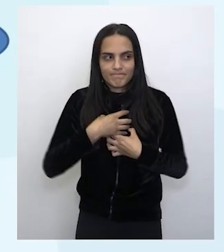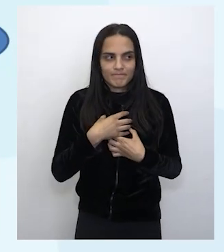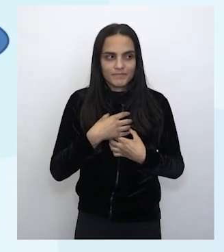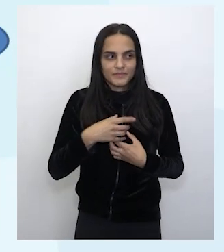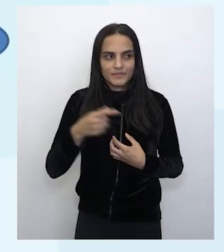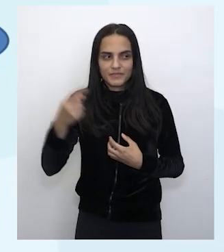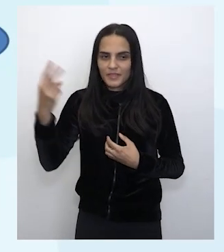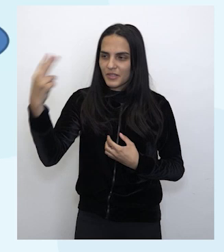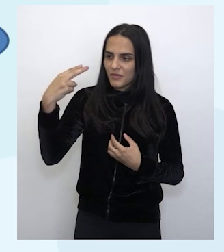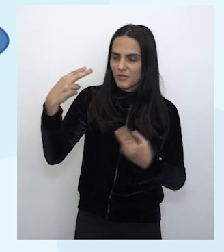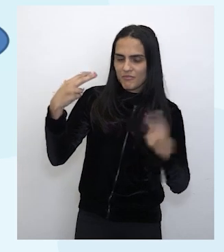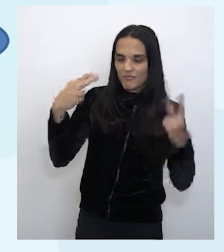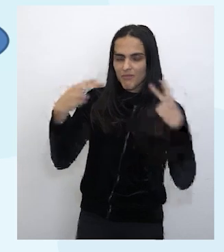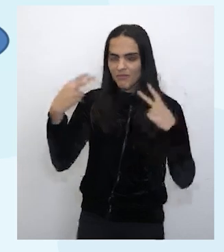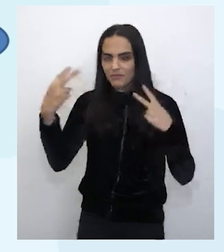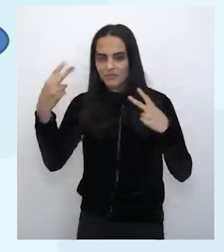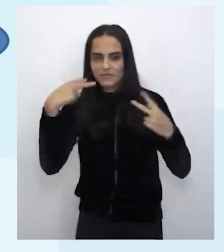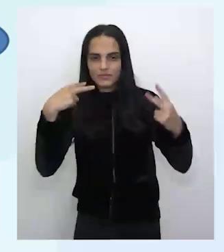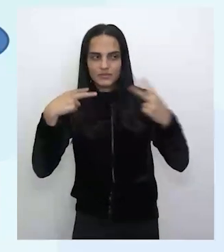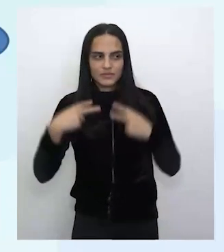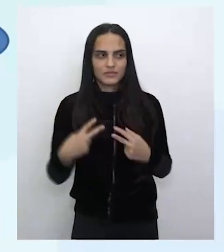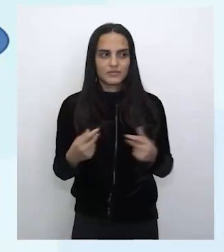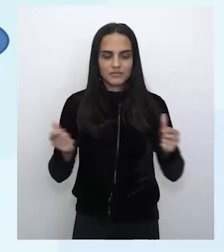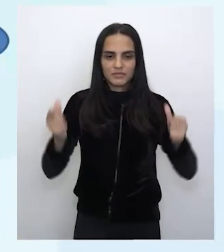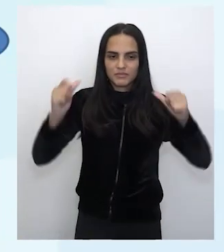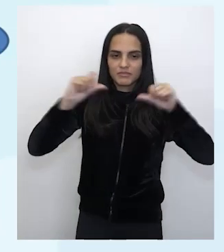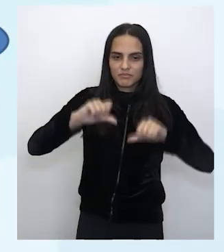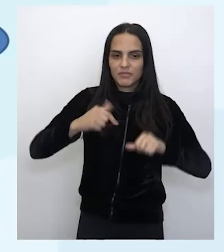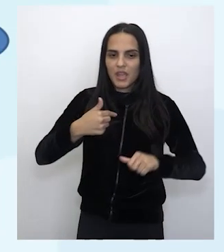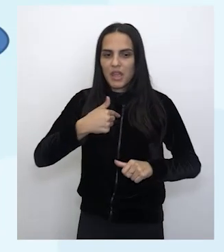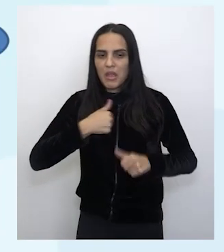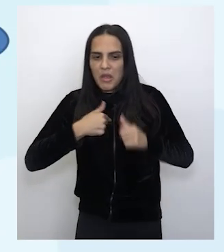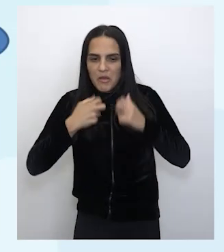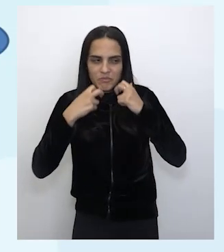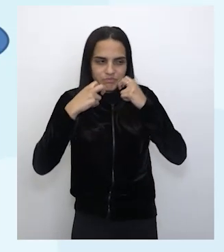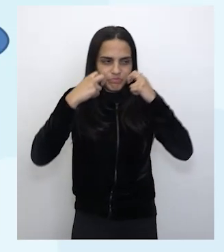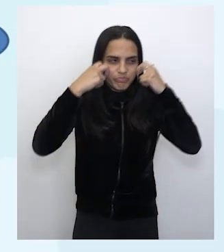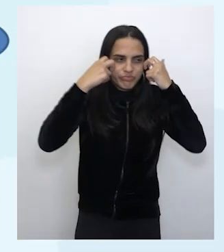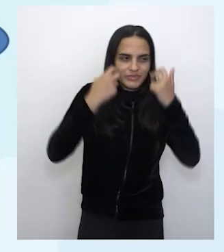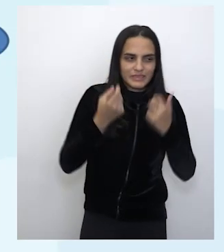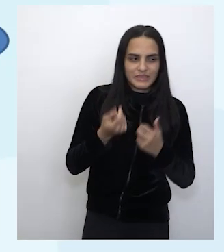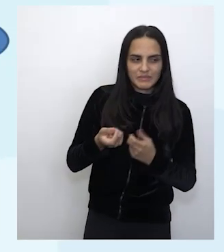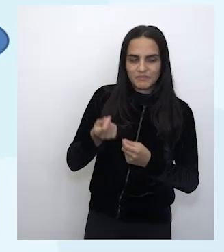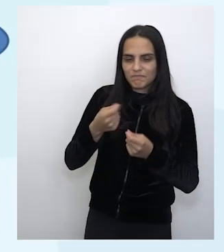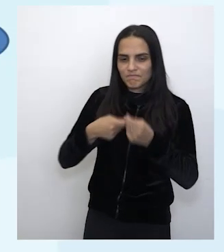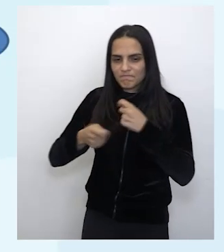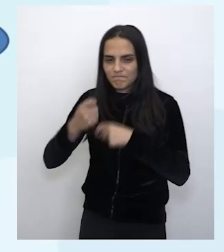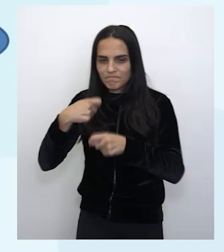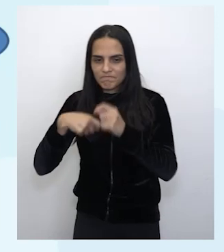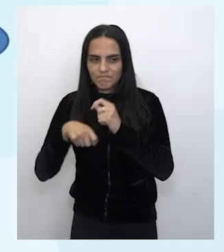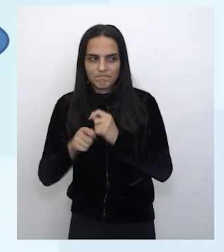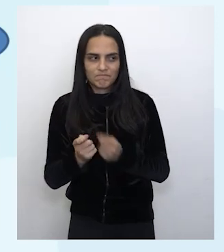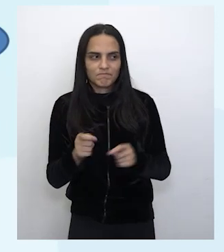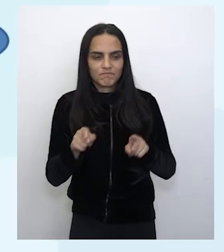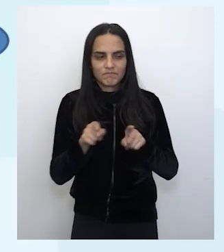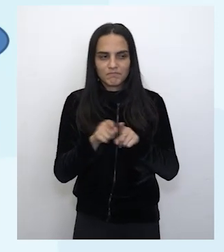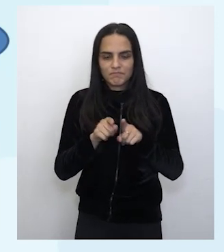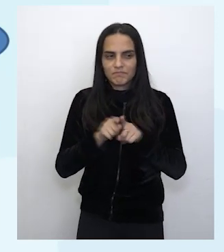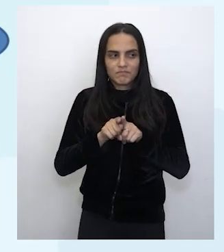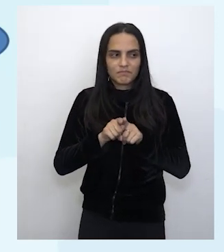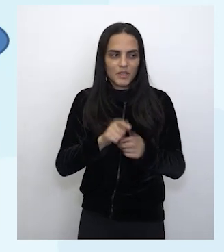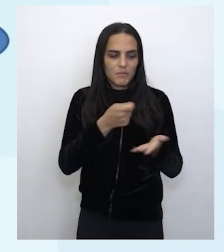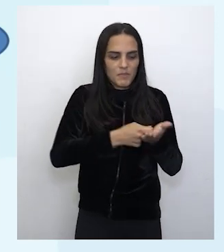dos moços de fretes. Eu que tenho feito vergonhas financeiras, pedido emprestado sem